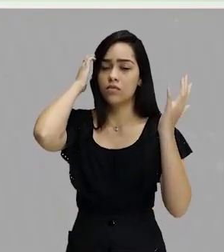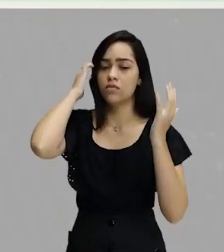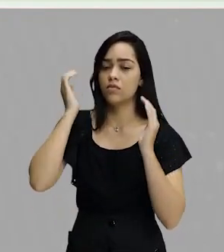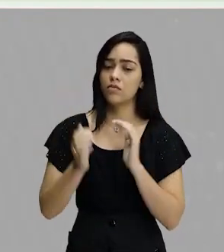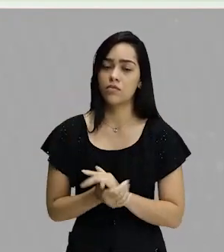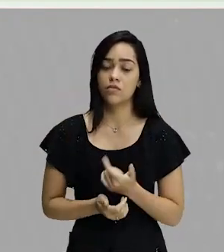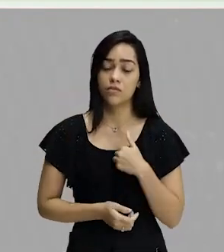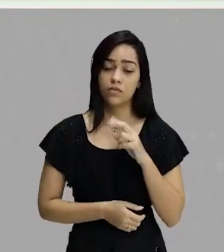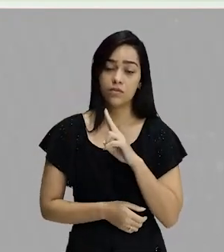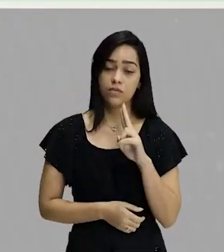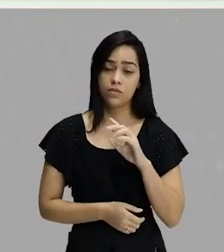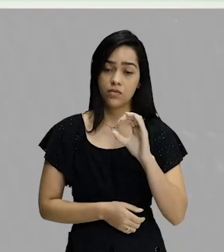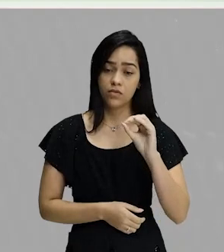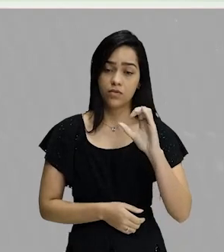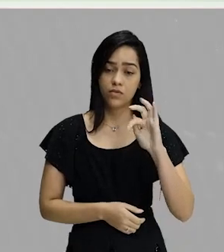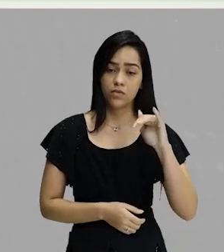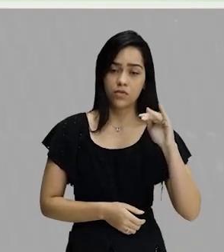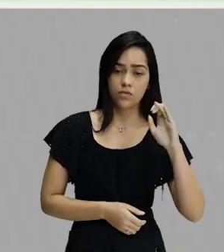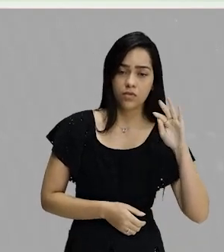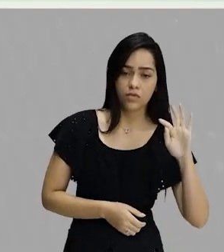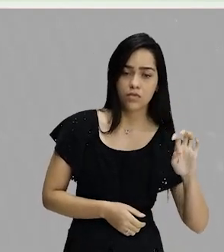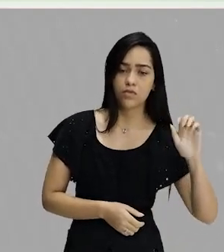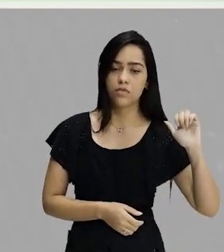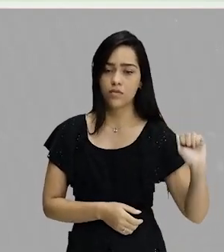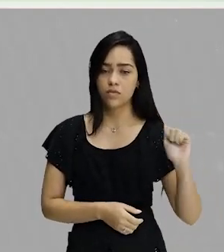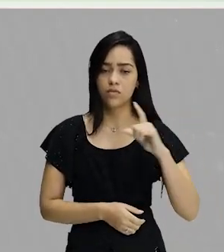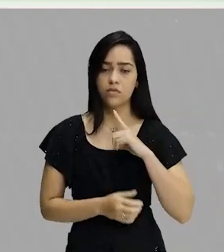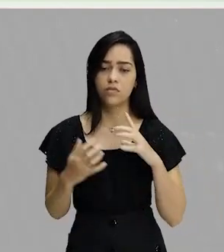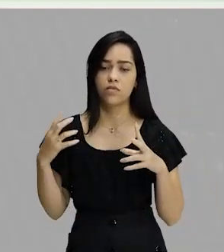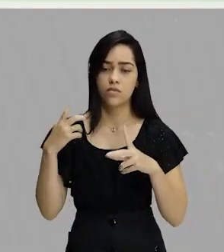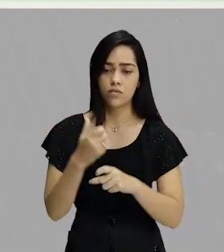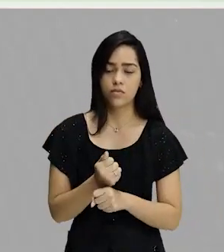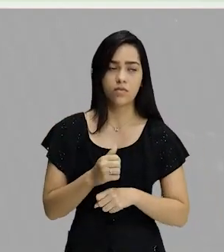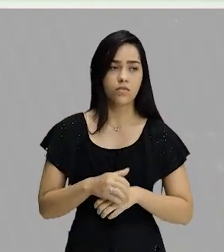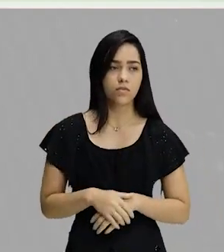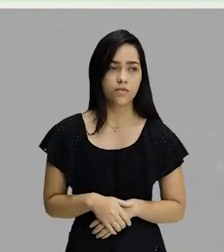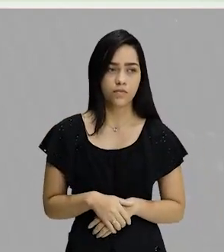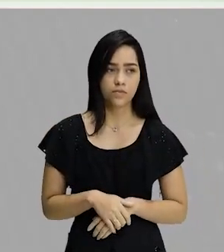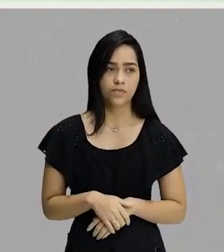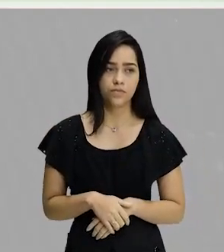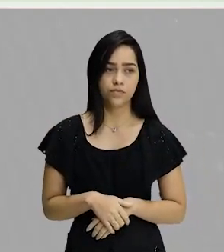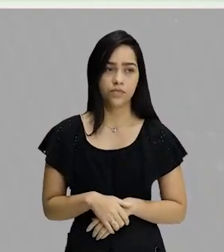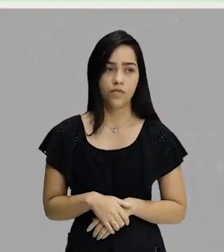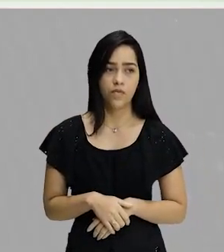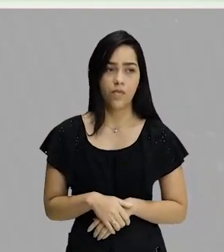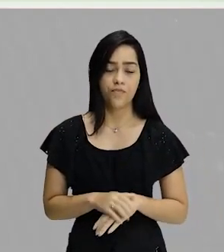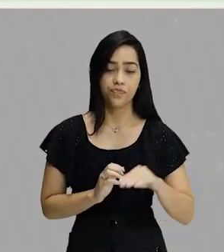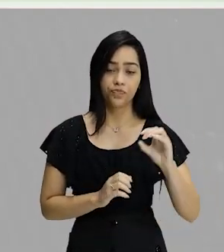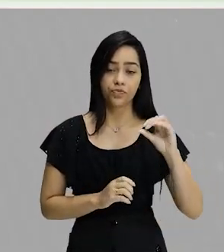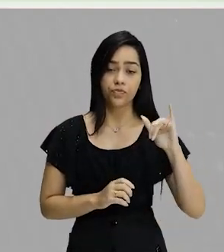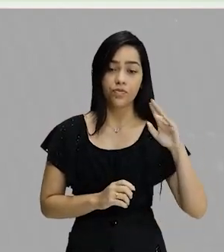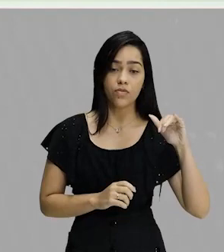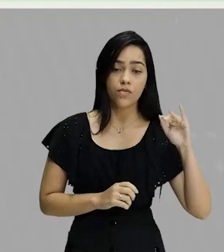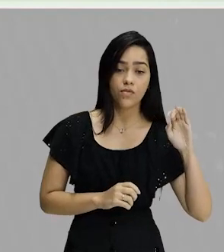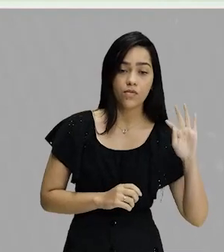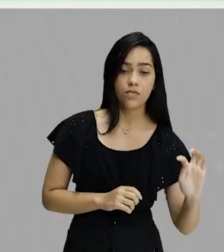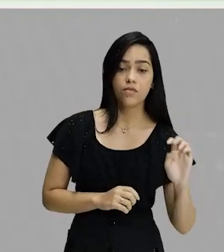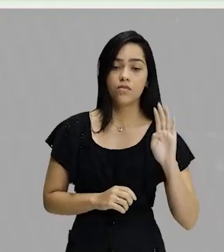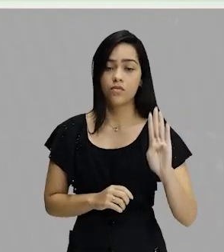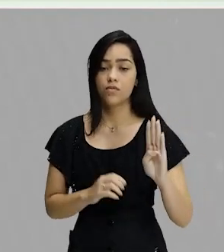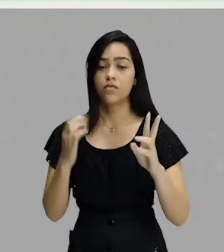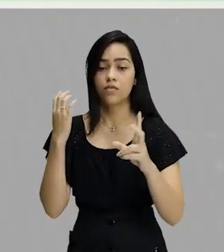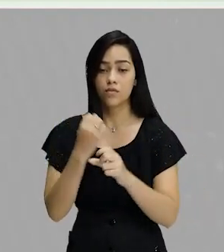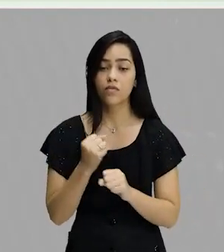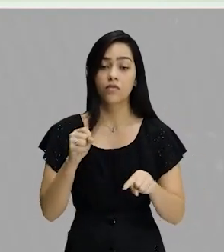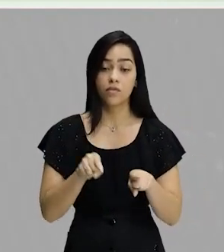vou chamar de coeficiente A esse resultado aqui, ó. Vou chamar de coeficiente B esse